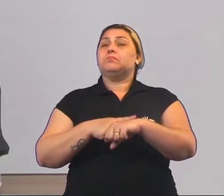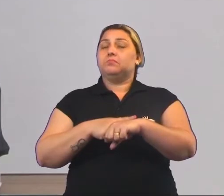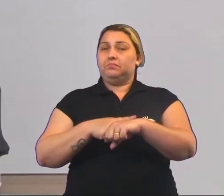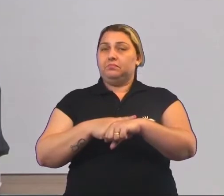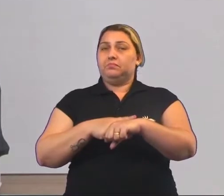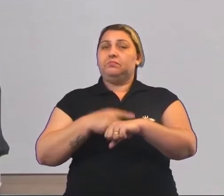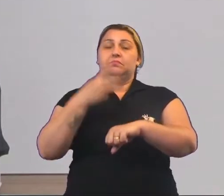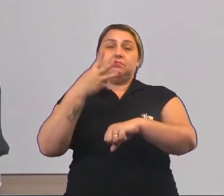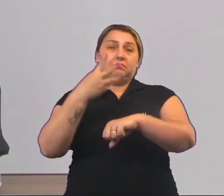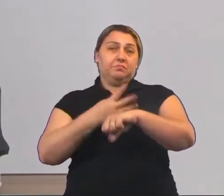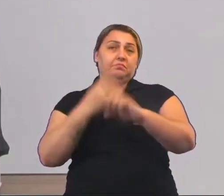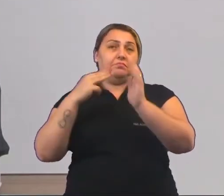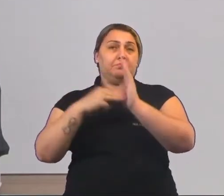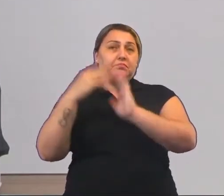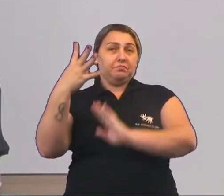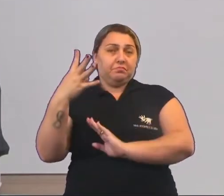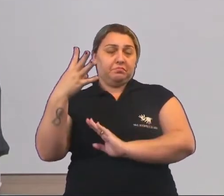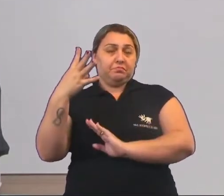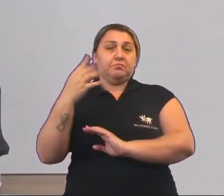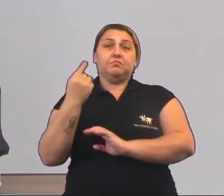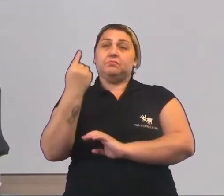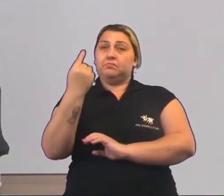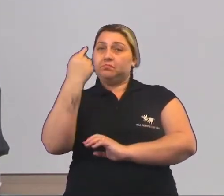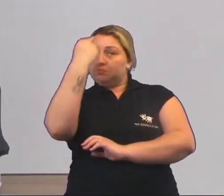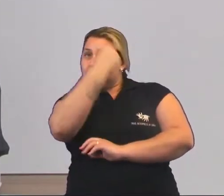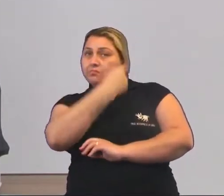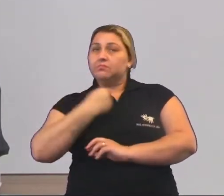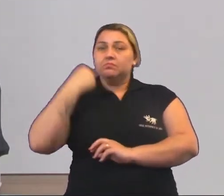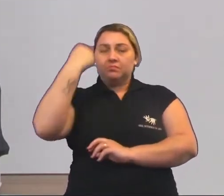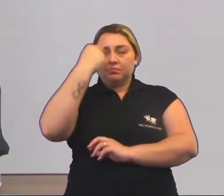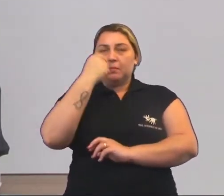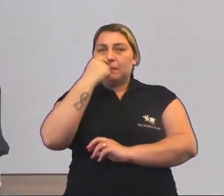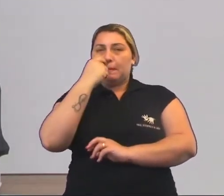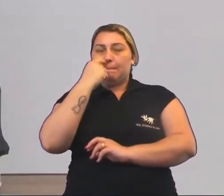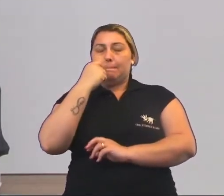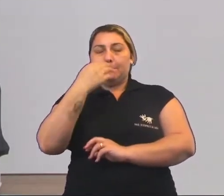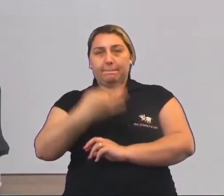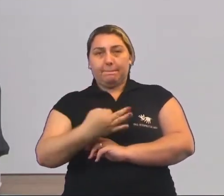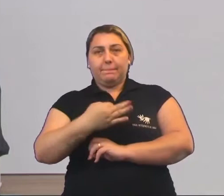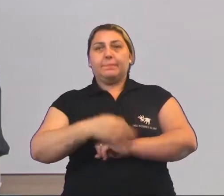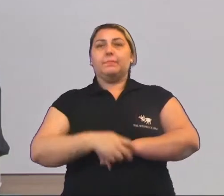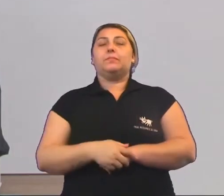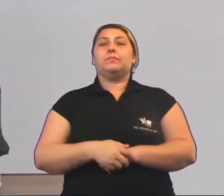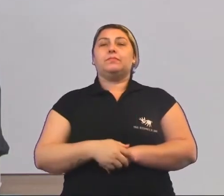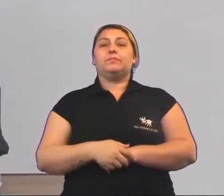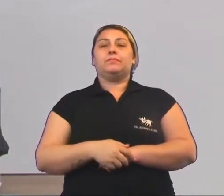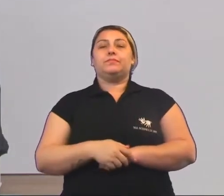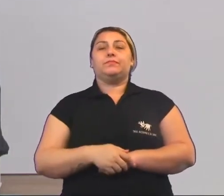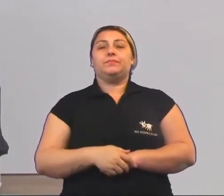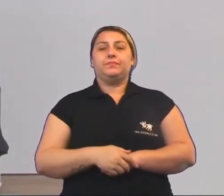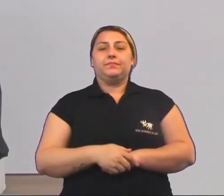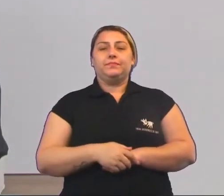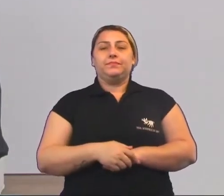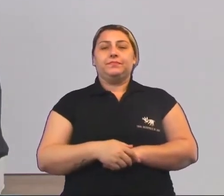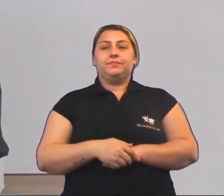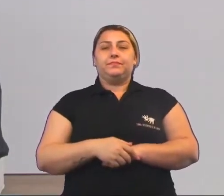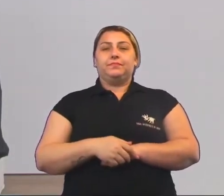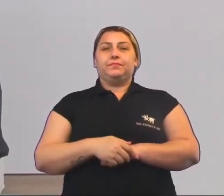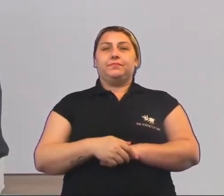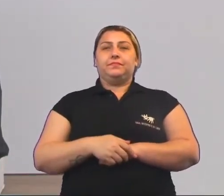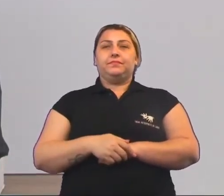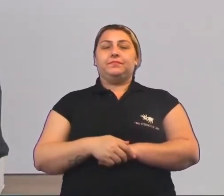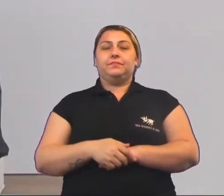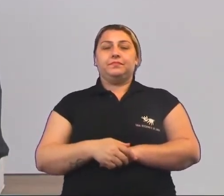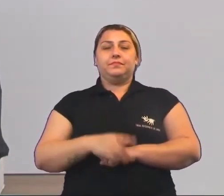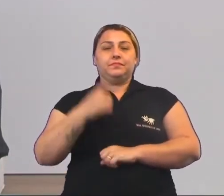16. 15, 16. 1 hora, certo? Então, ele ficou lá 1 hora. Olha